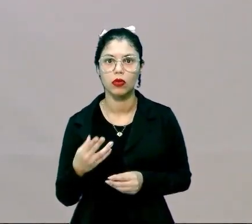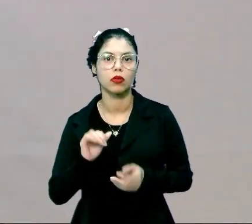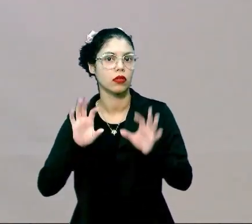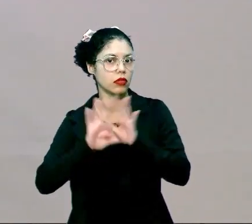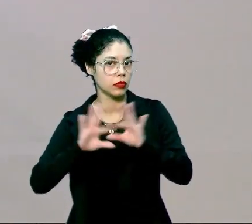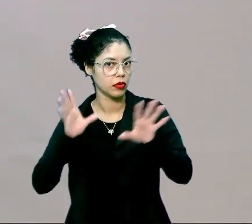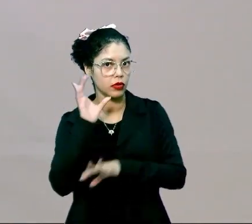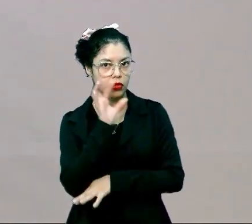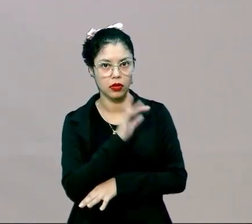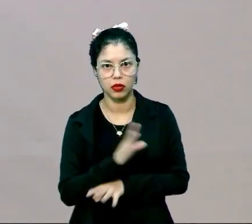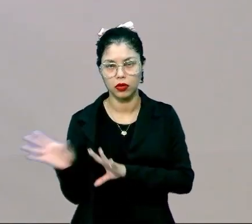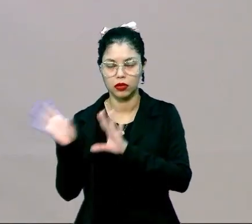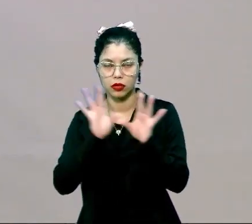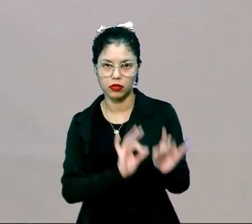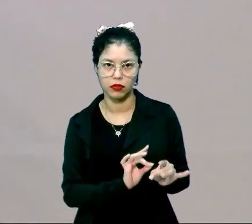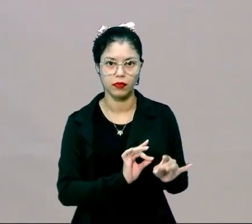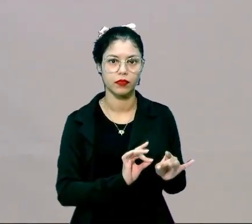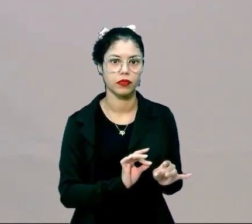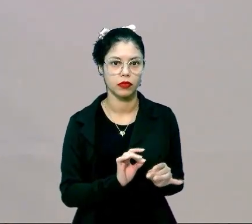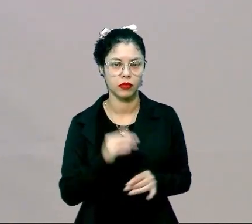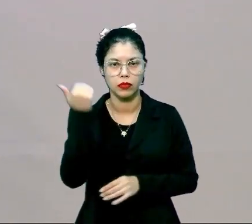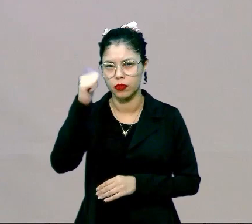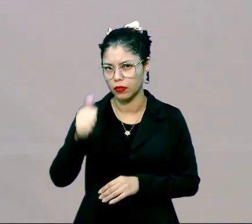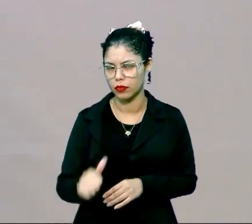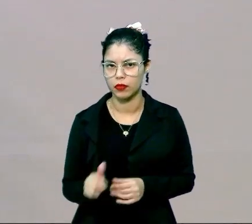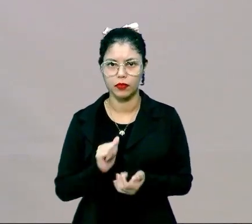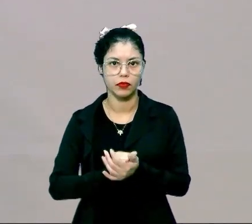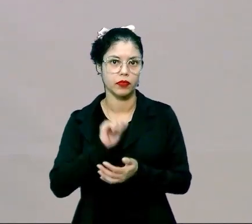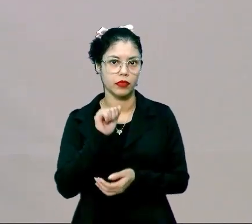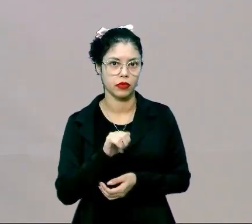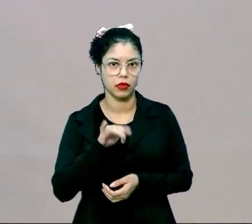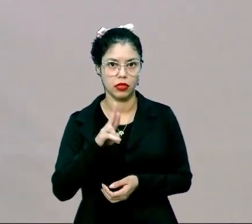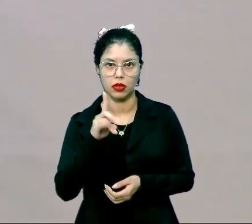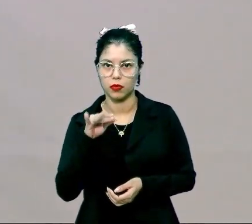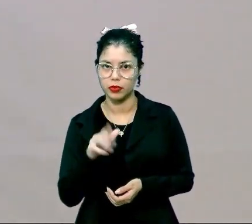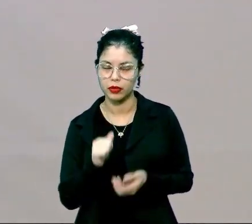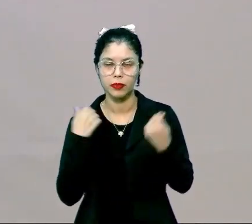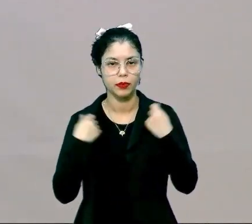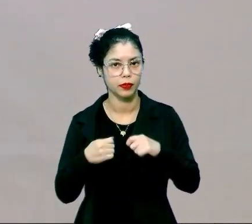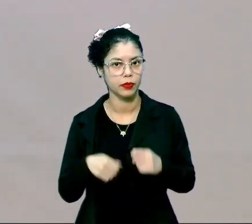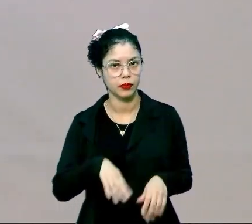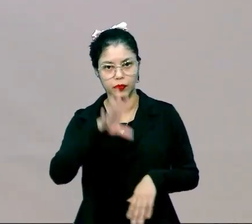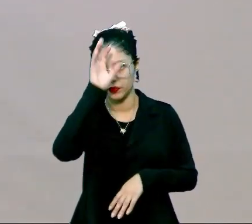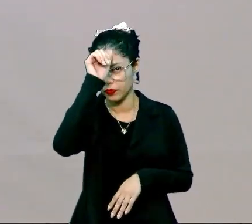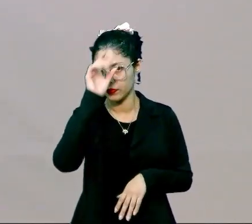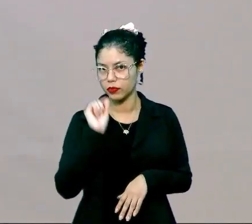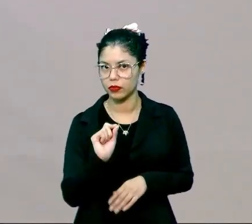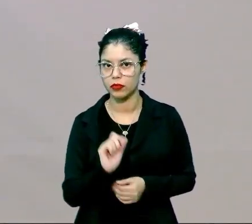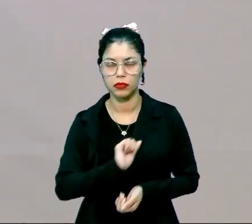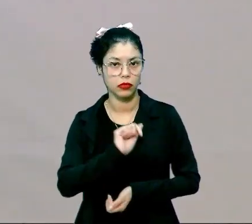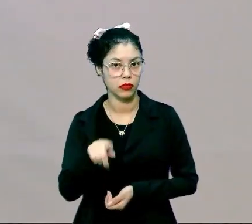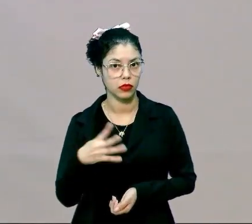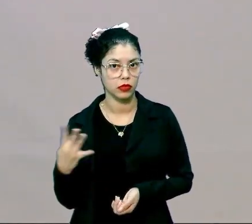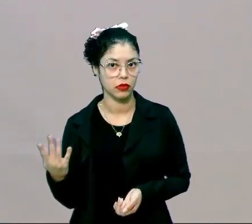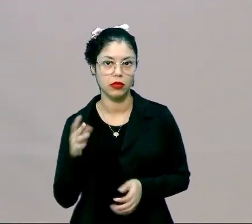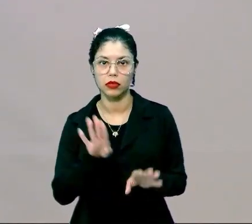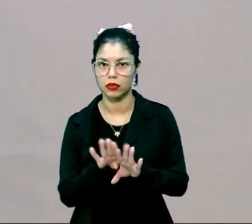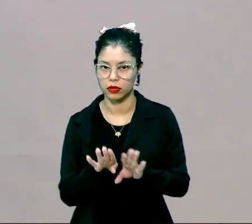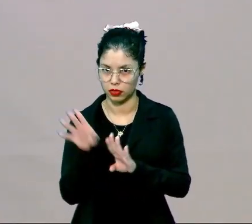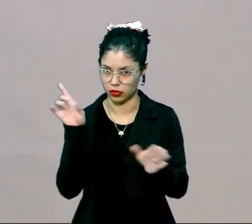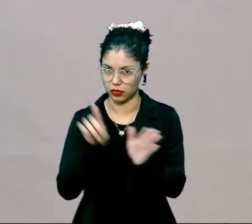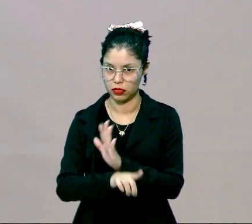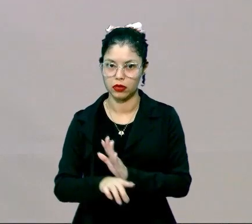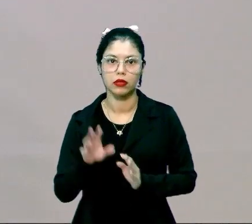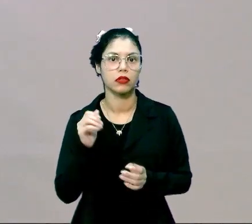reação liberou calor através dessa variação de entalpia? Eu preciso ter conhecimento de quanto que essa